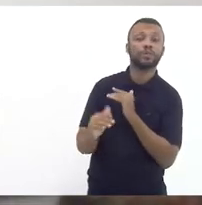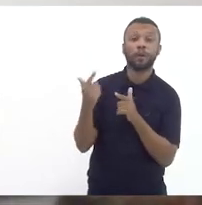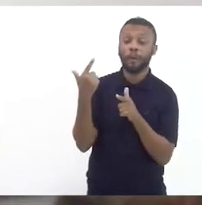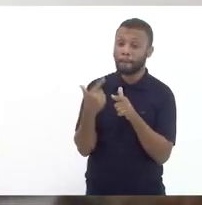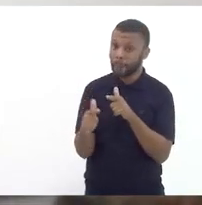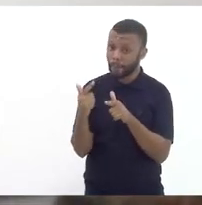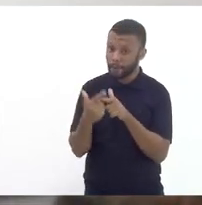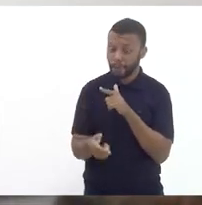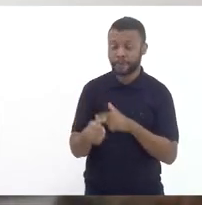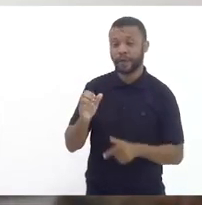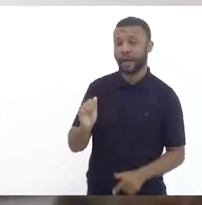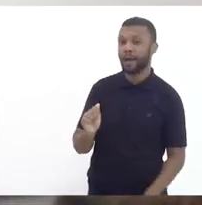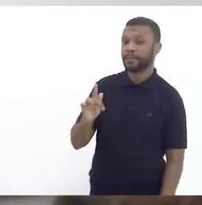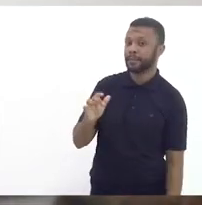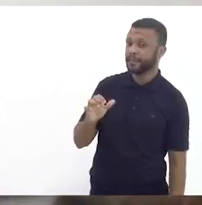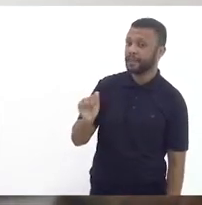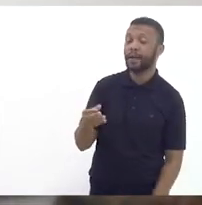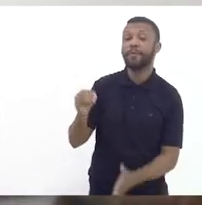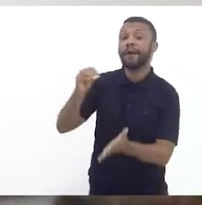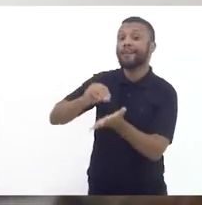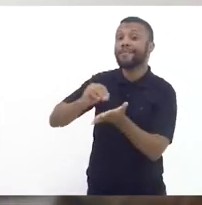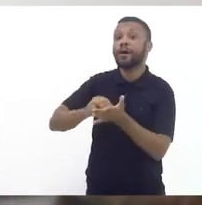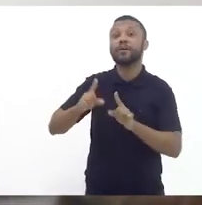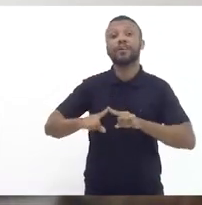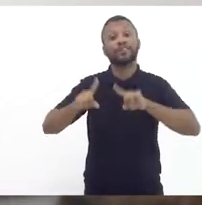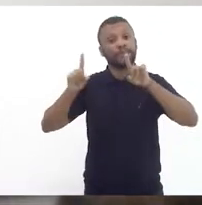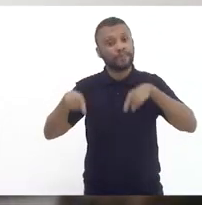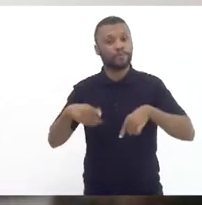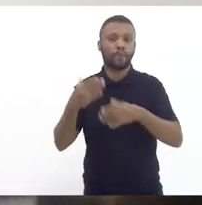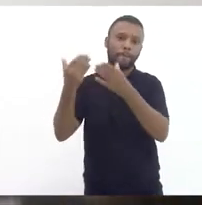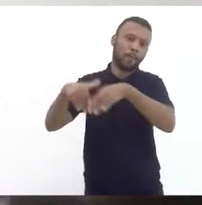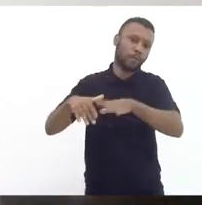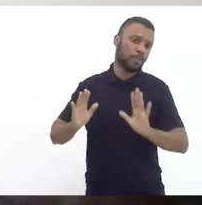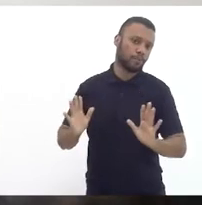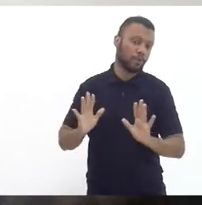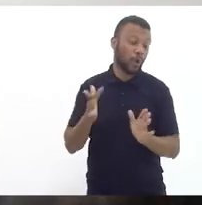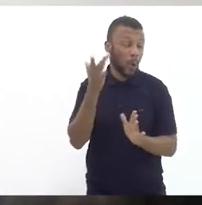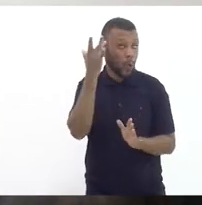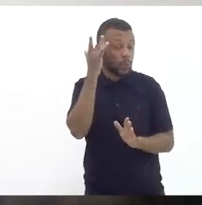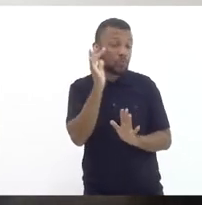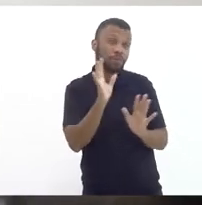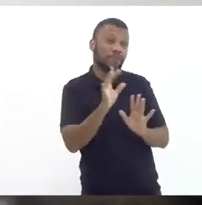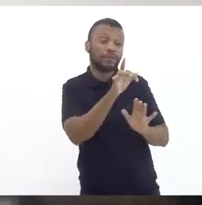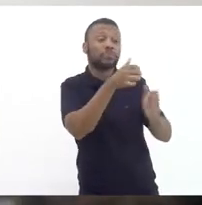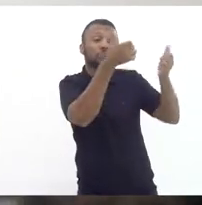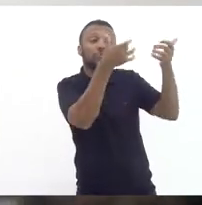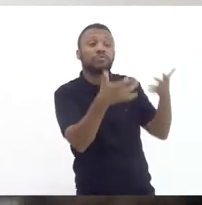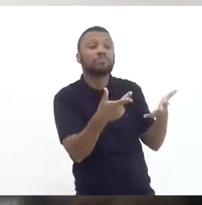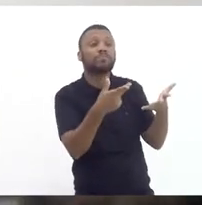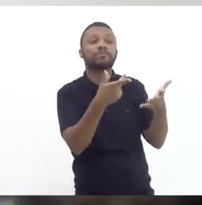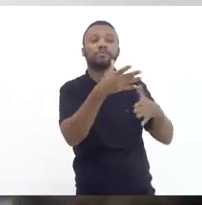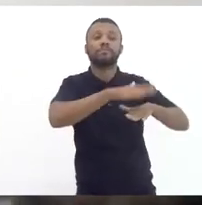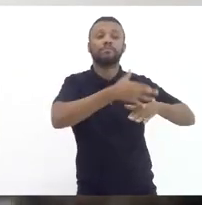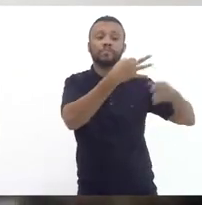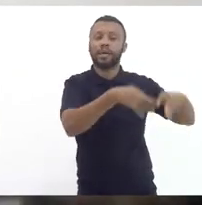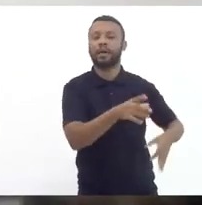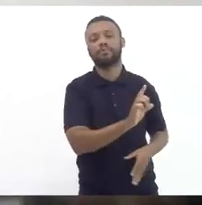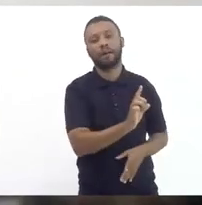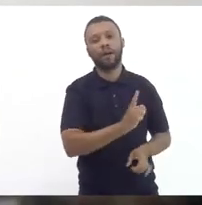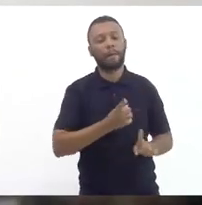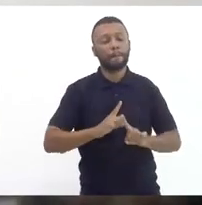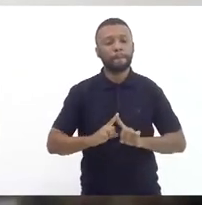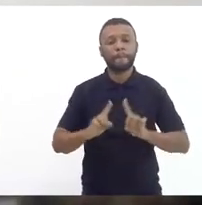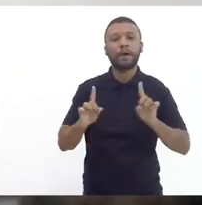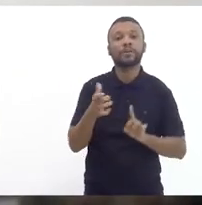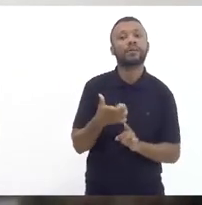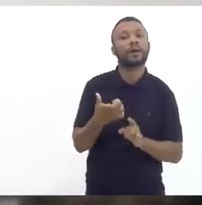da agência são por falta de servidores públicos. Nem acho que foi isso que Vossa Excelência quis dizer. Tá? Mas o que eu quero dizer é o